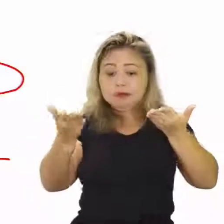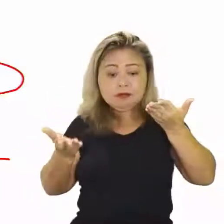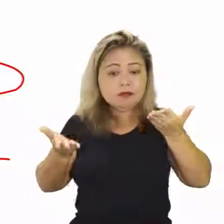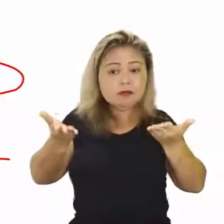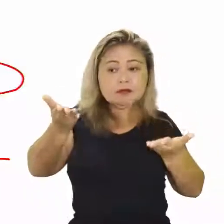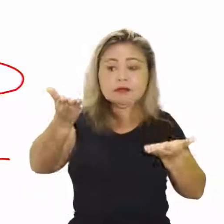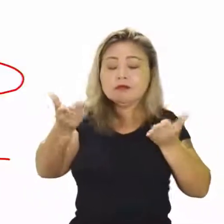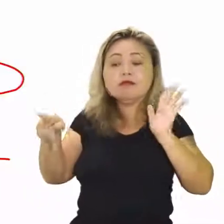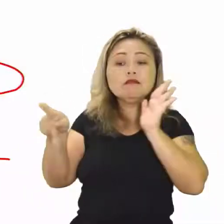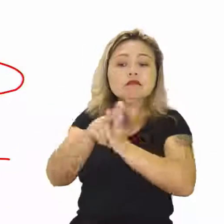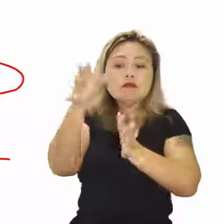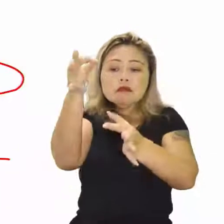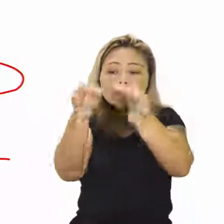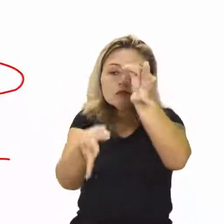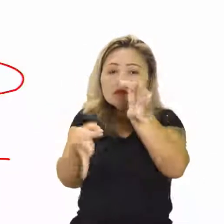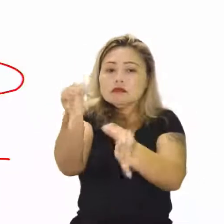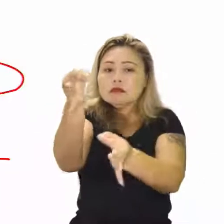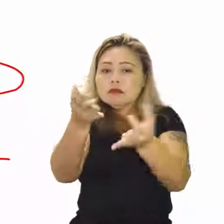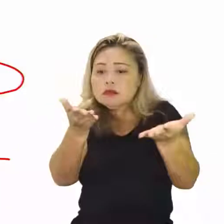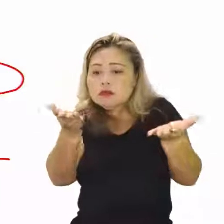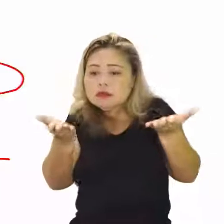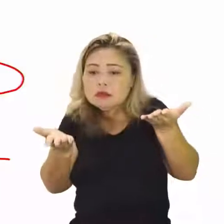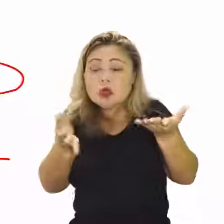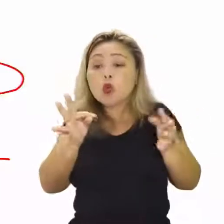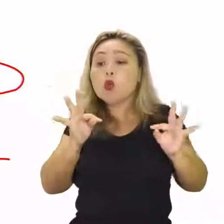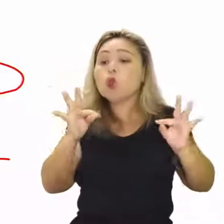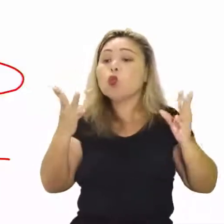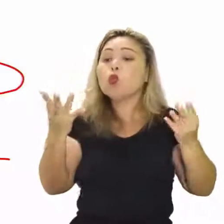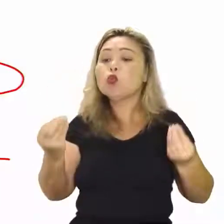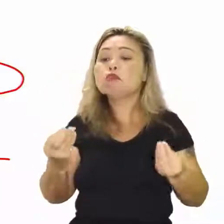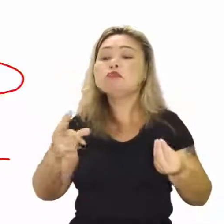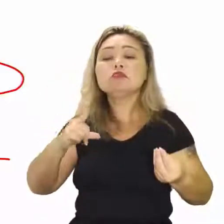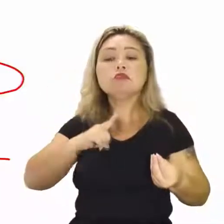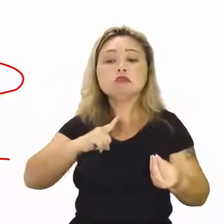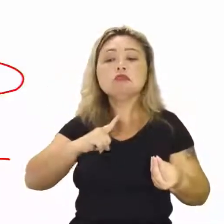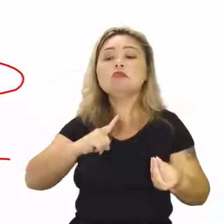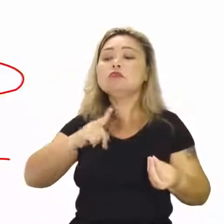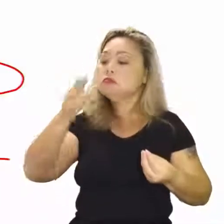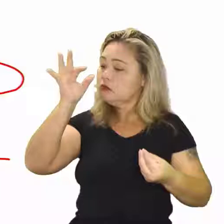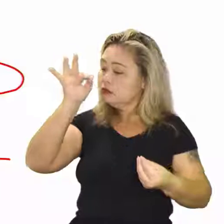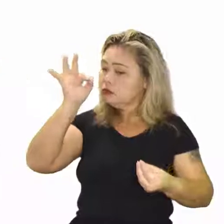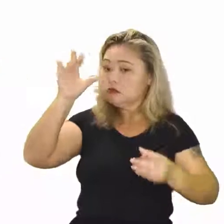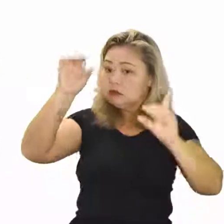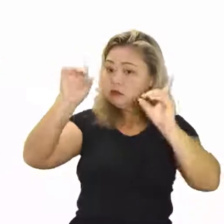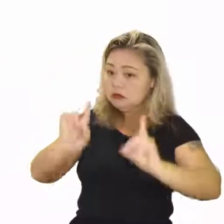deve ser equilibrada, aonde todos têm seu direito.